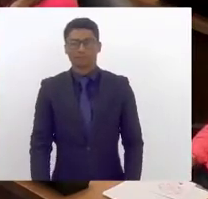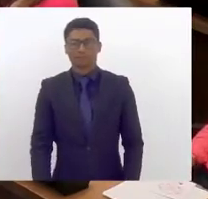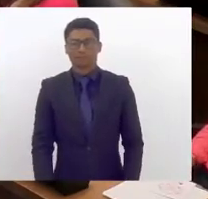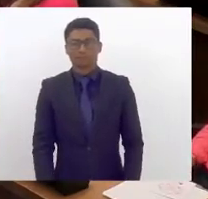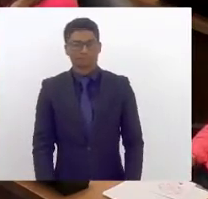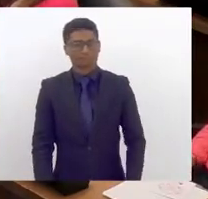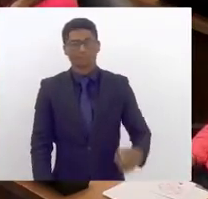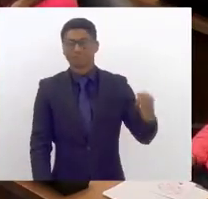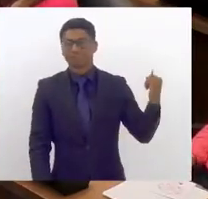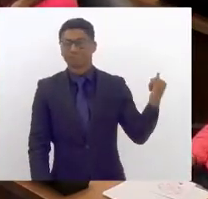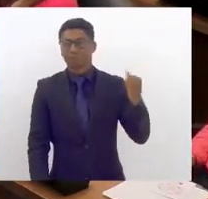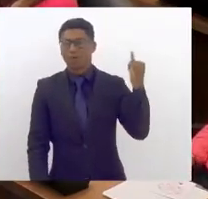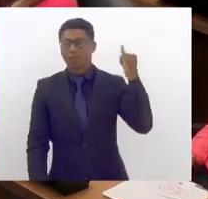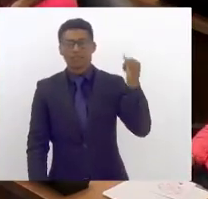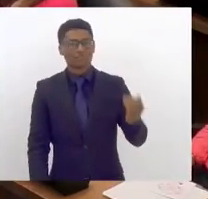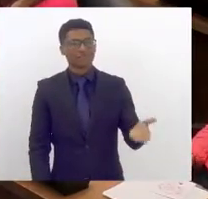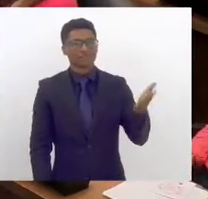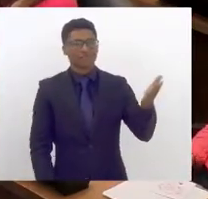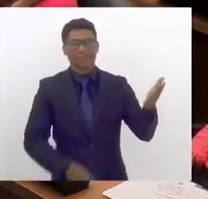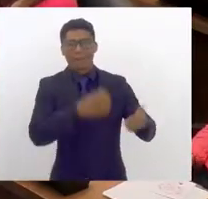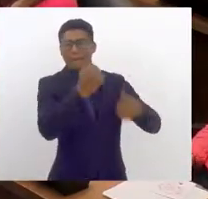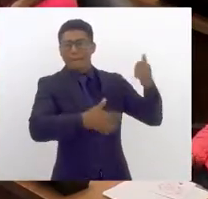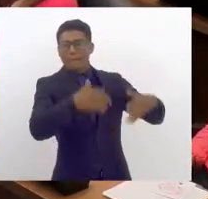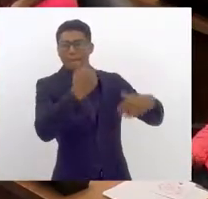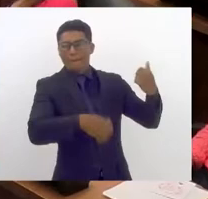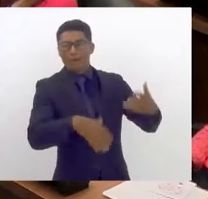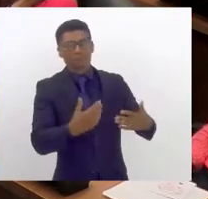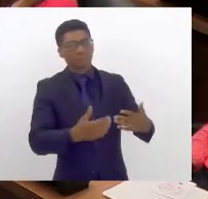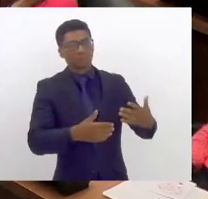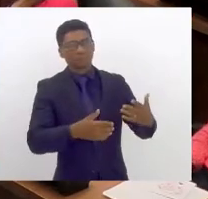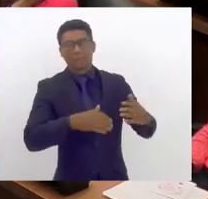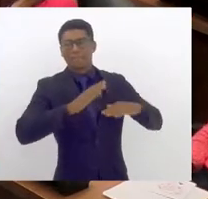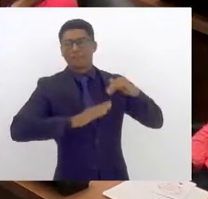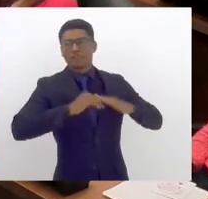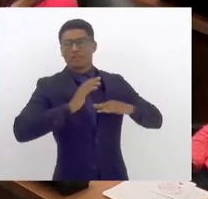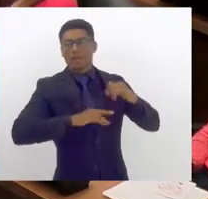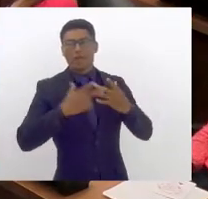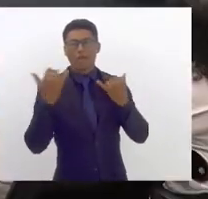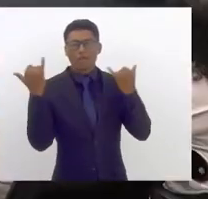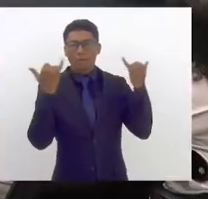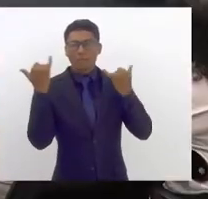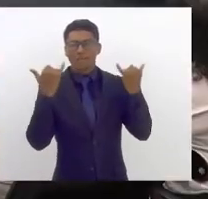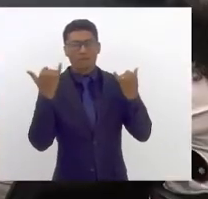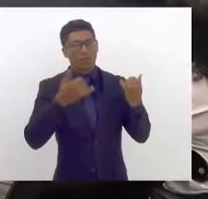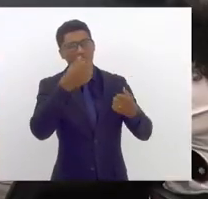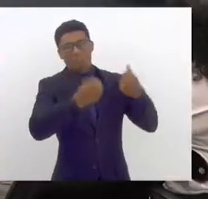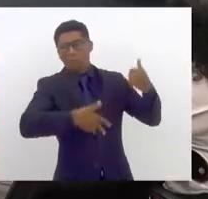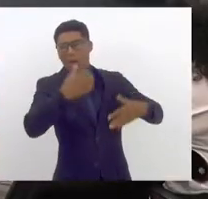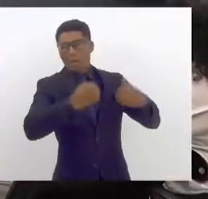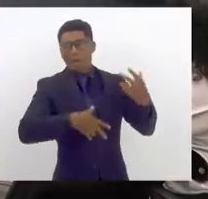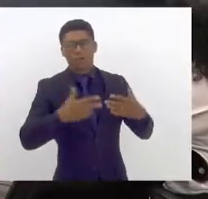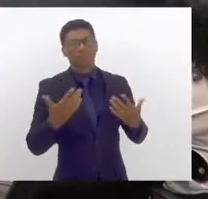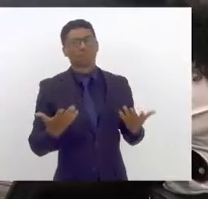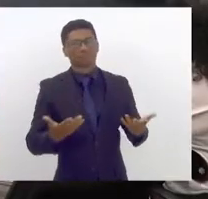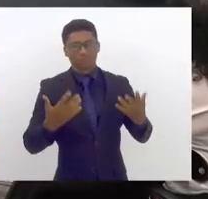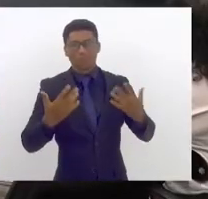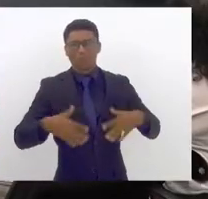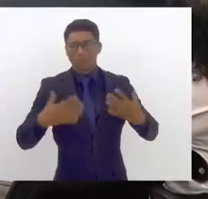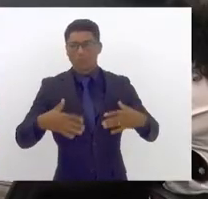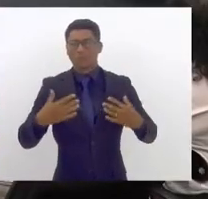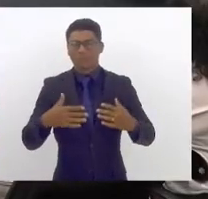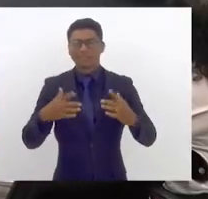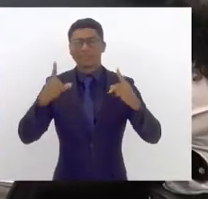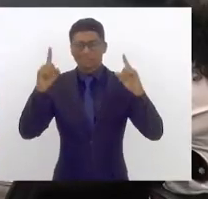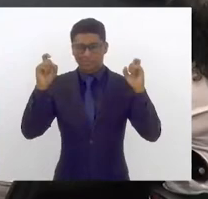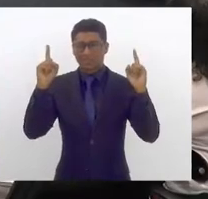muito importante uma fala mais técnica uma fala com dados né da secretaria as dificuldades que se